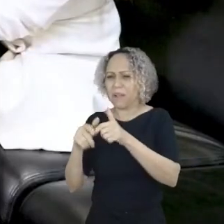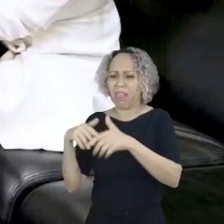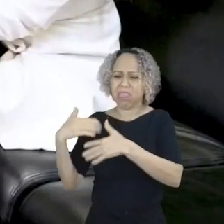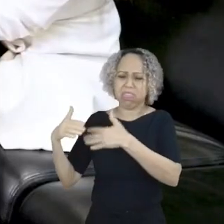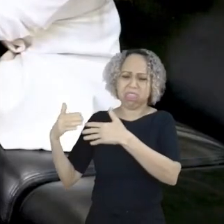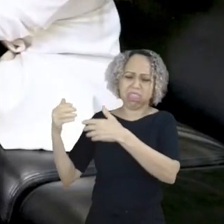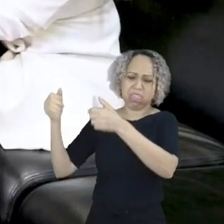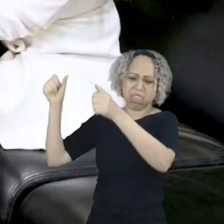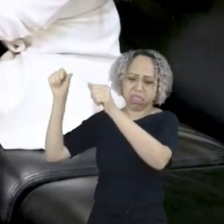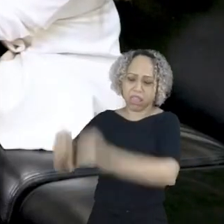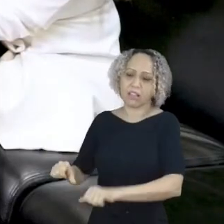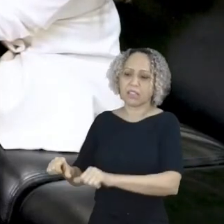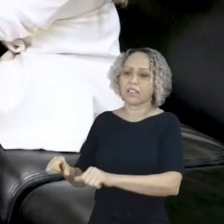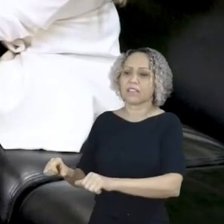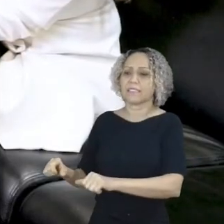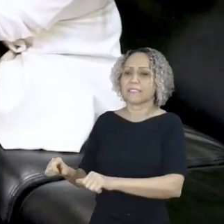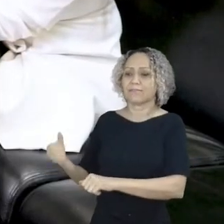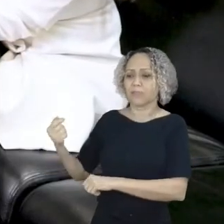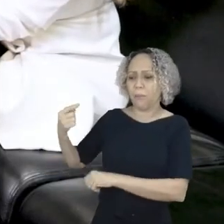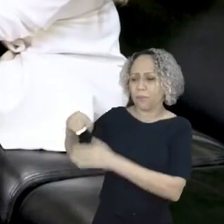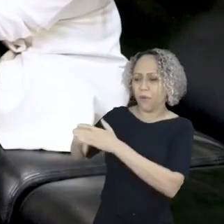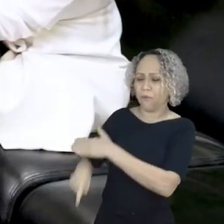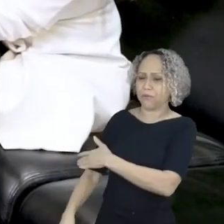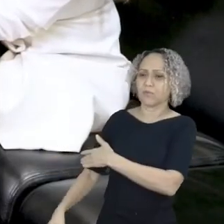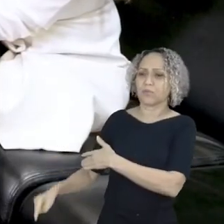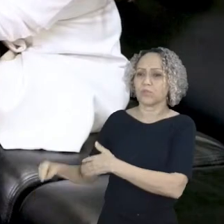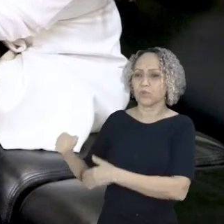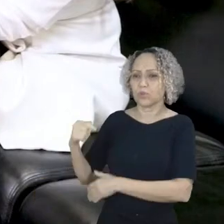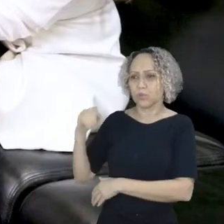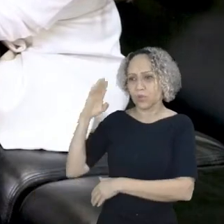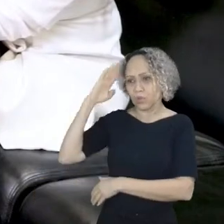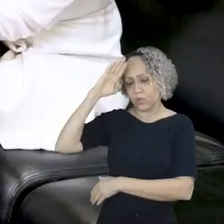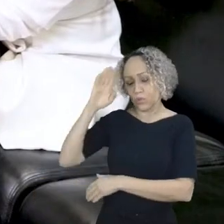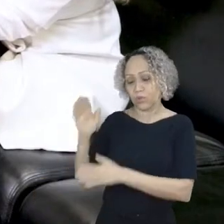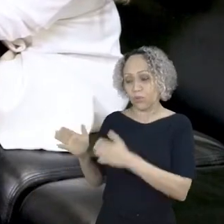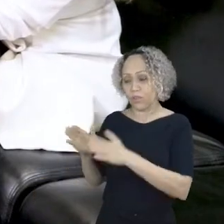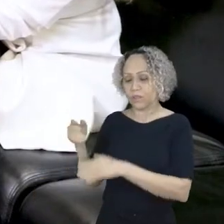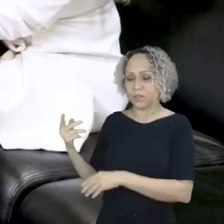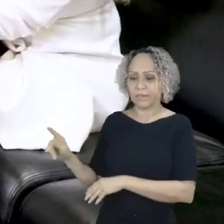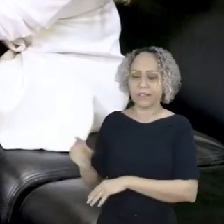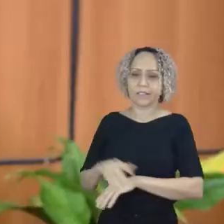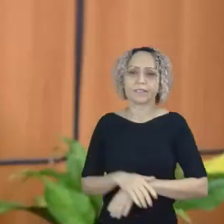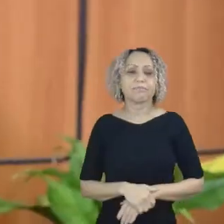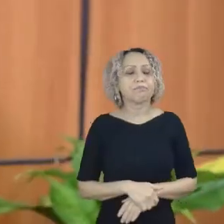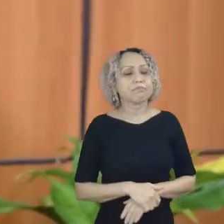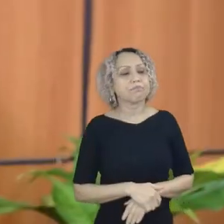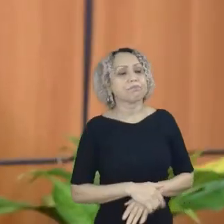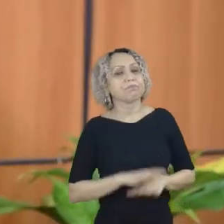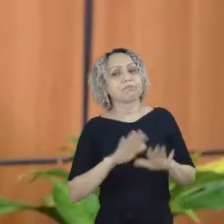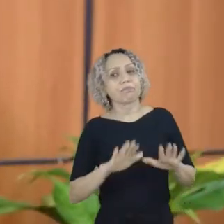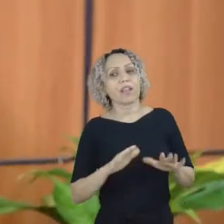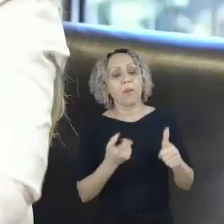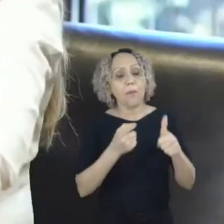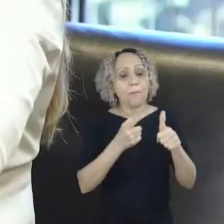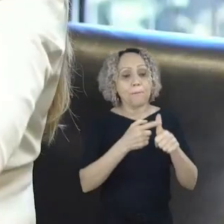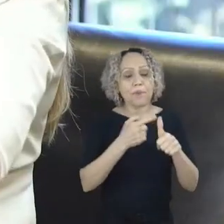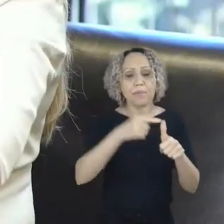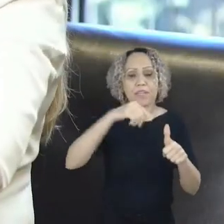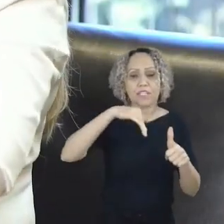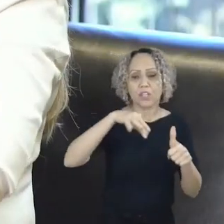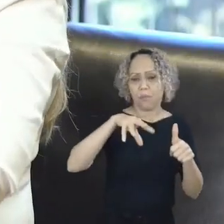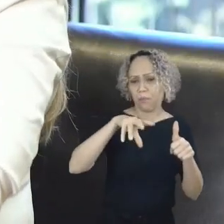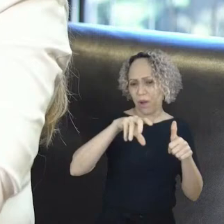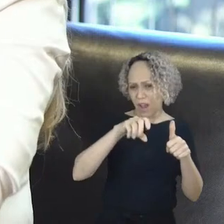1º de maio que o pessoal... 1º de maio sempre é dia de luta, né? Historicamente, classe